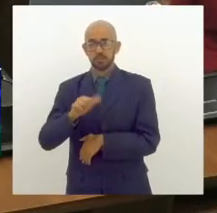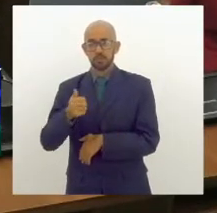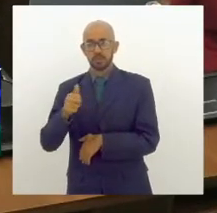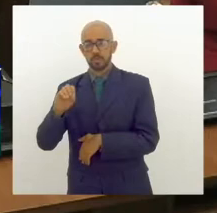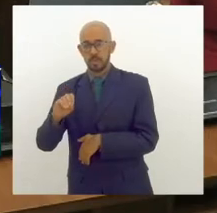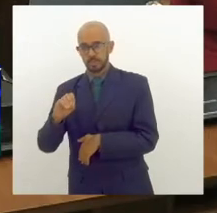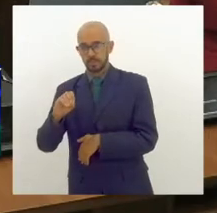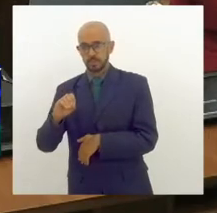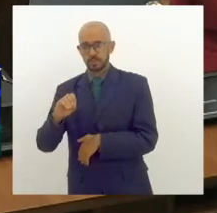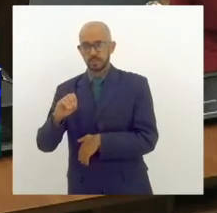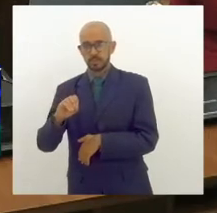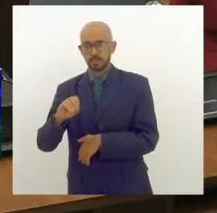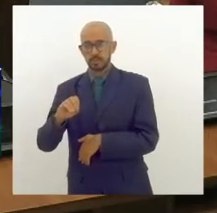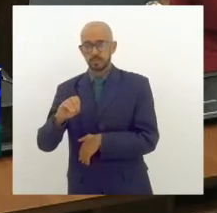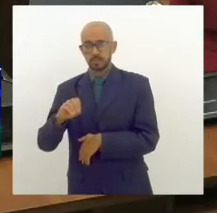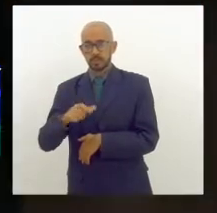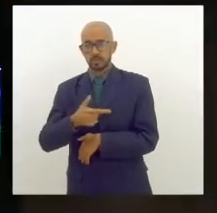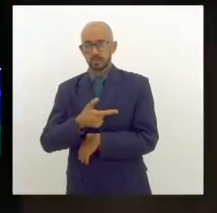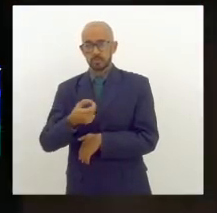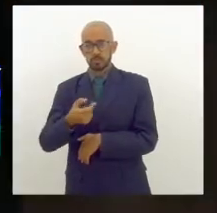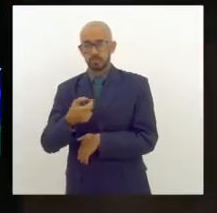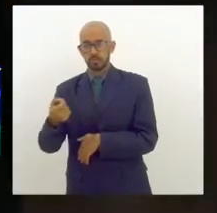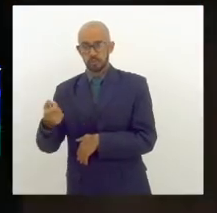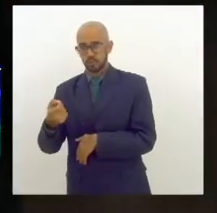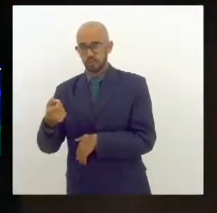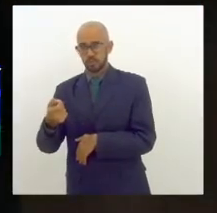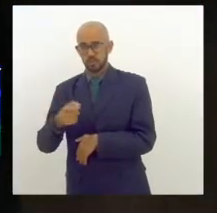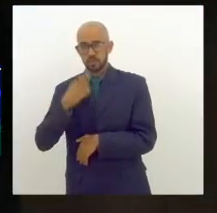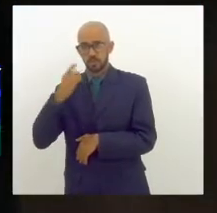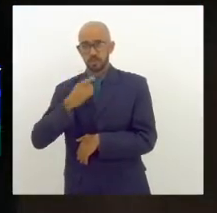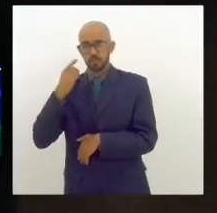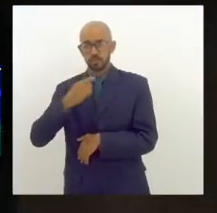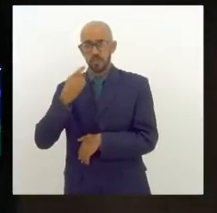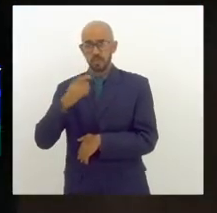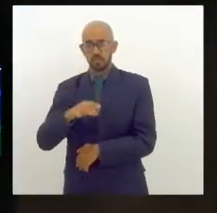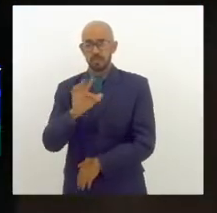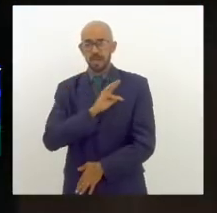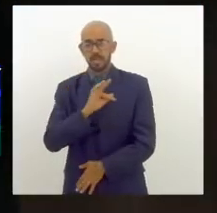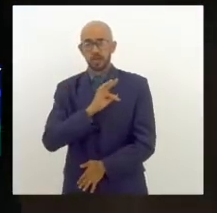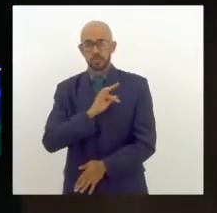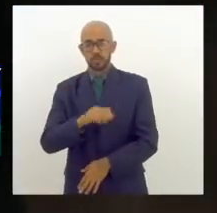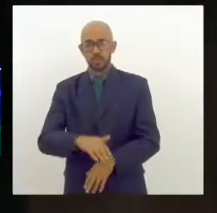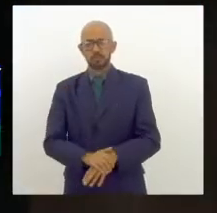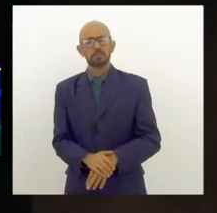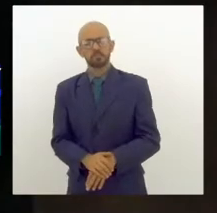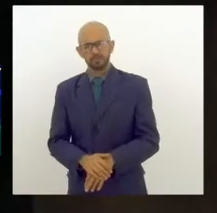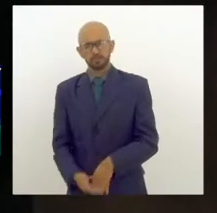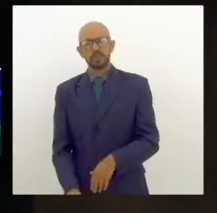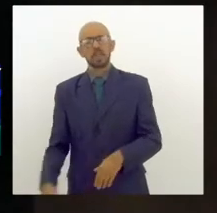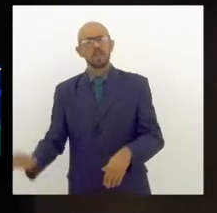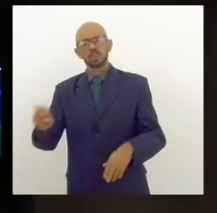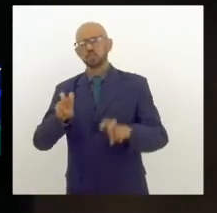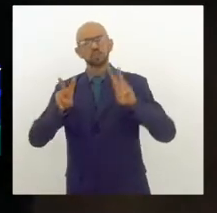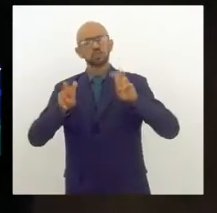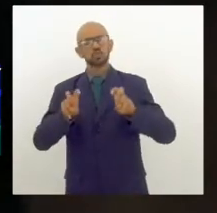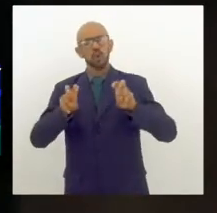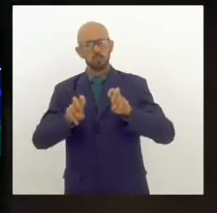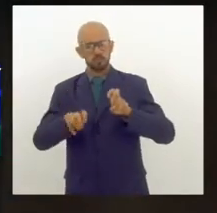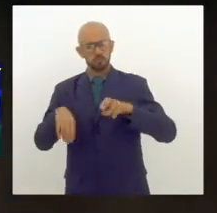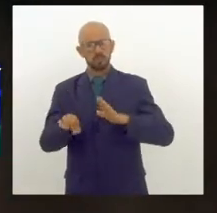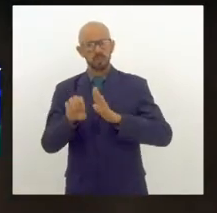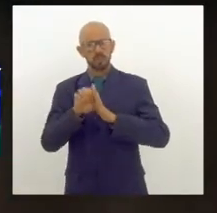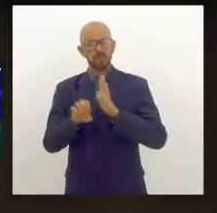1910... de 2020, da deputada Marta Rocha, parecer sobre as